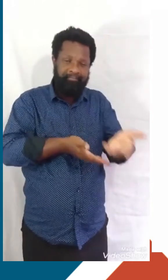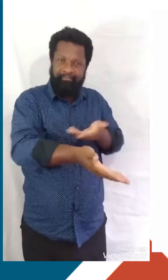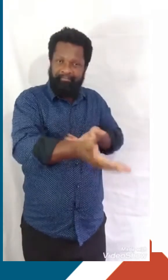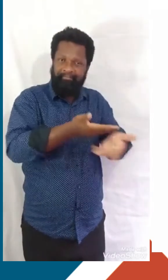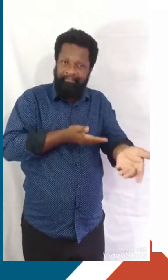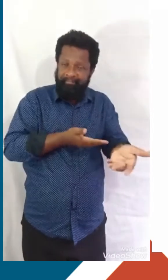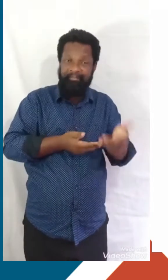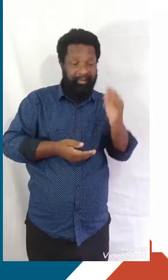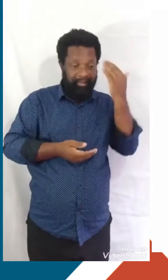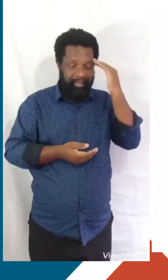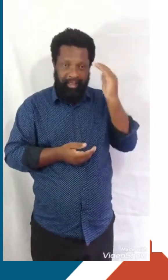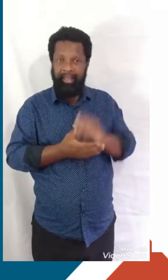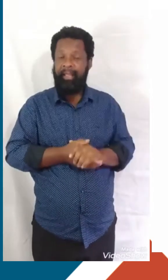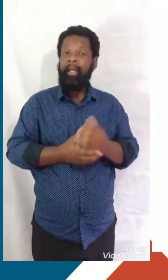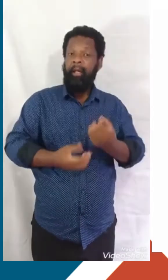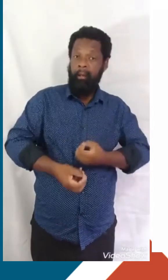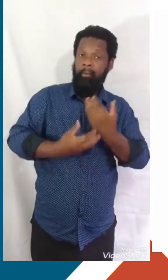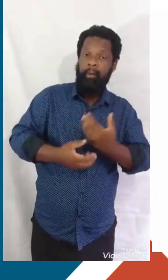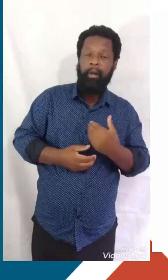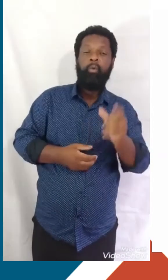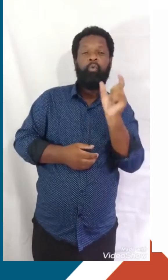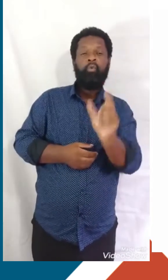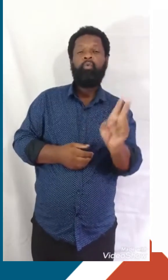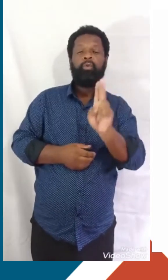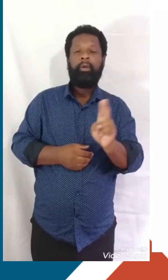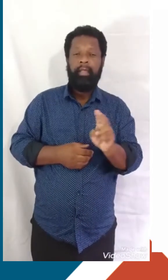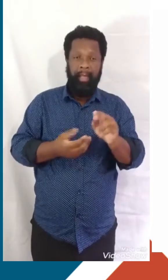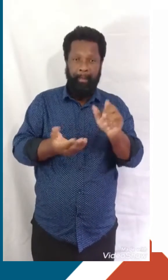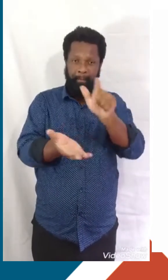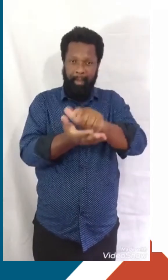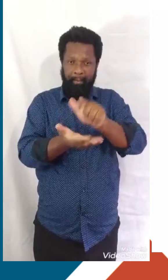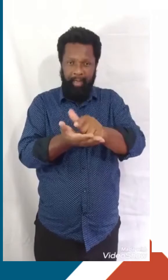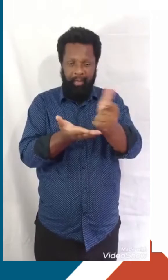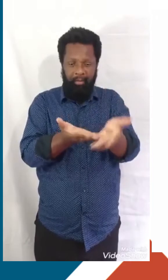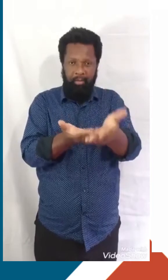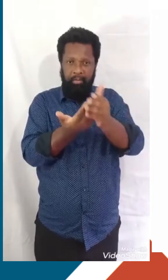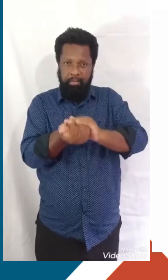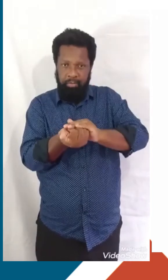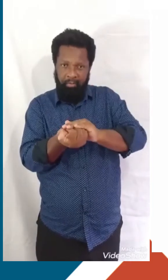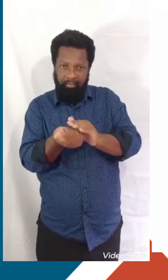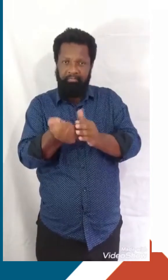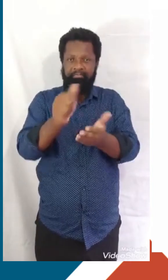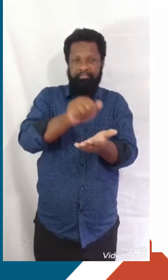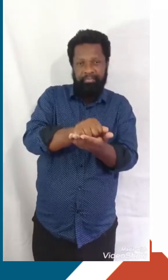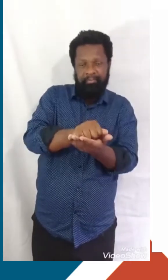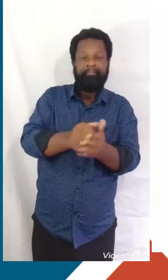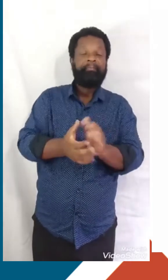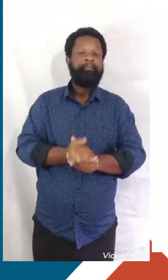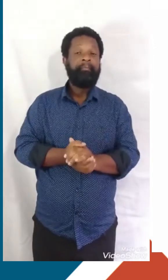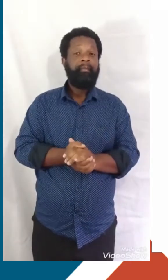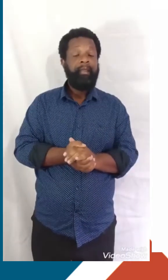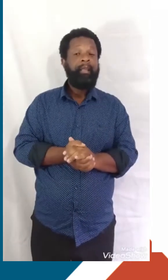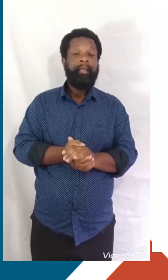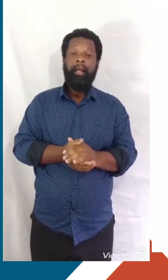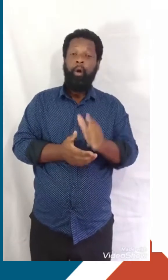ou participativa, com poemas que usavam dobras e recortes na página, por exemplo. A literatura